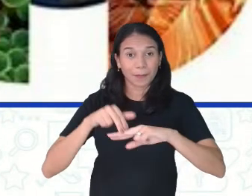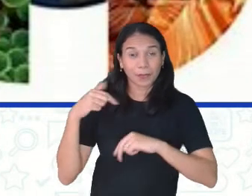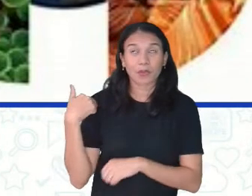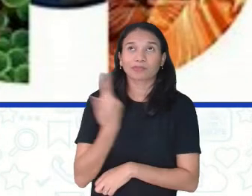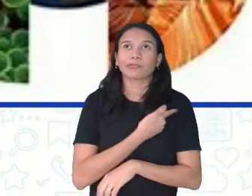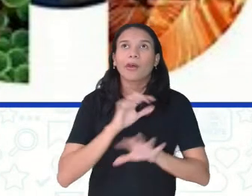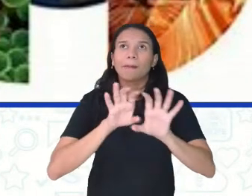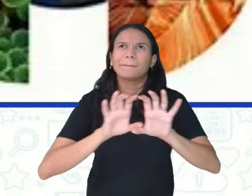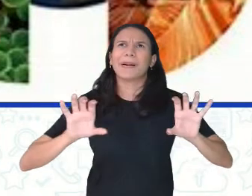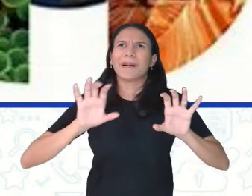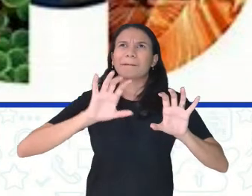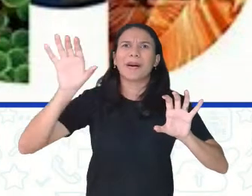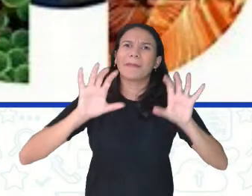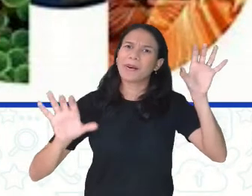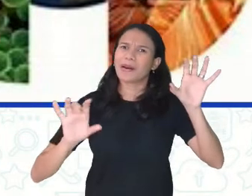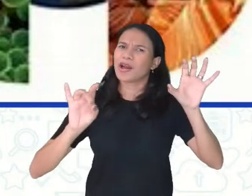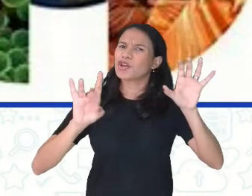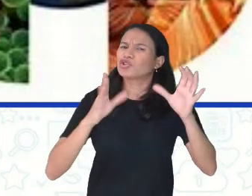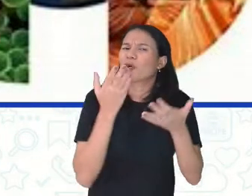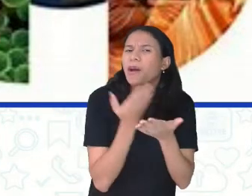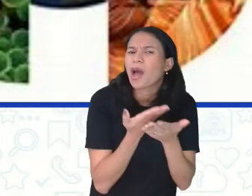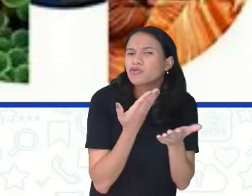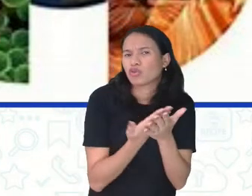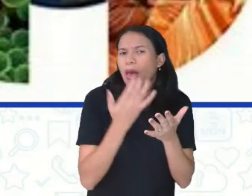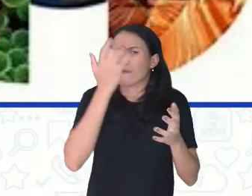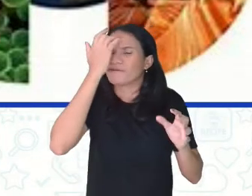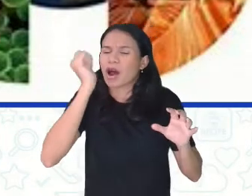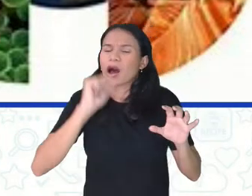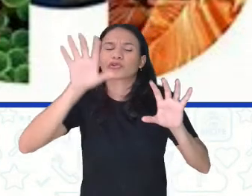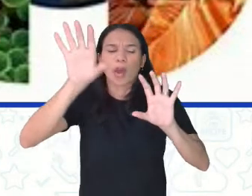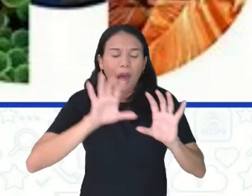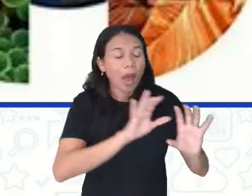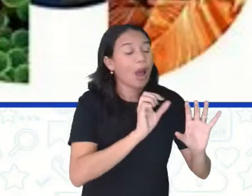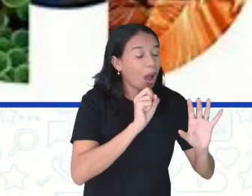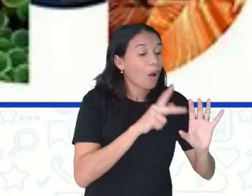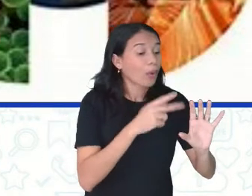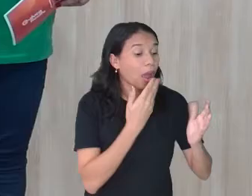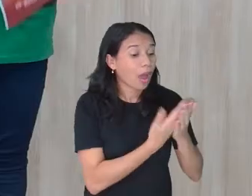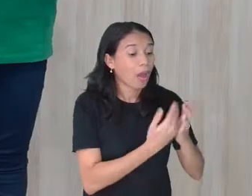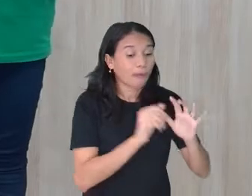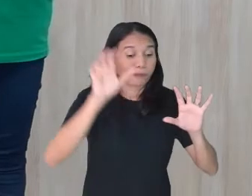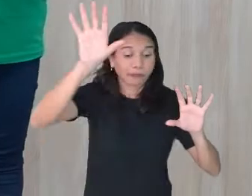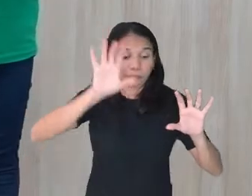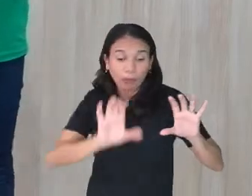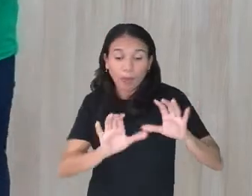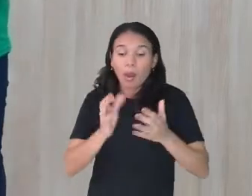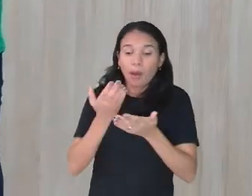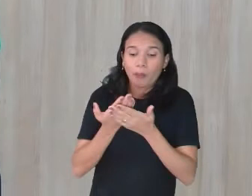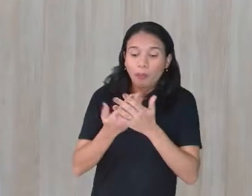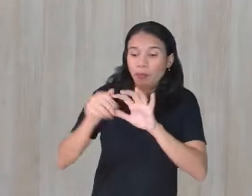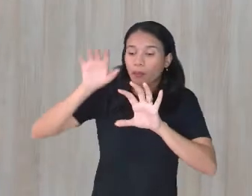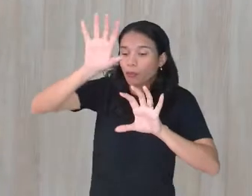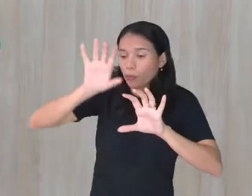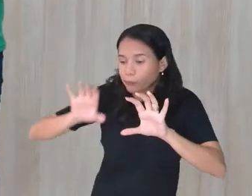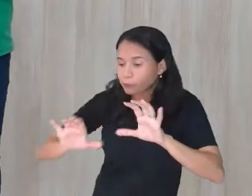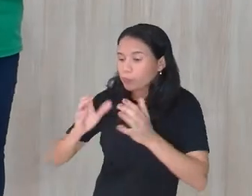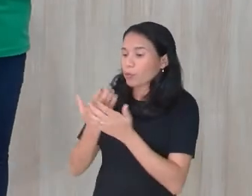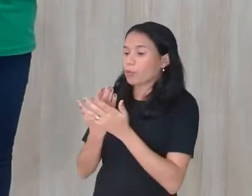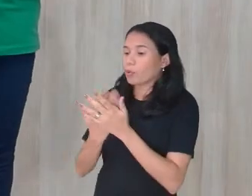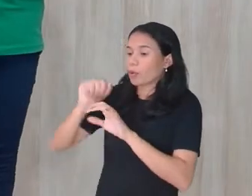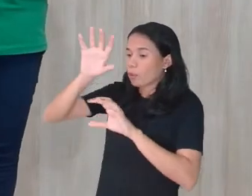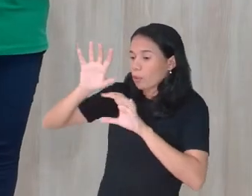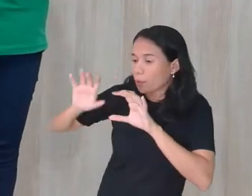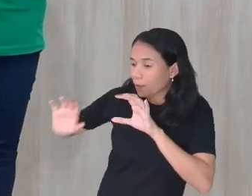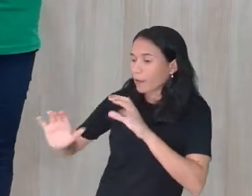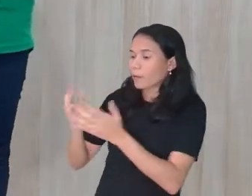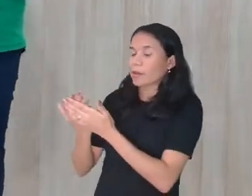gente dividir é na hora do estudo, para facilitar. A gente estuda a biosfera, estuda a atmosfera, estuda a